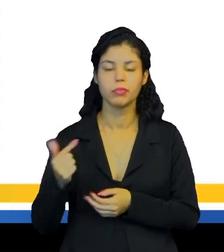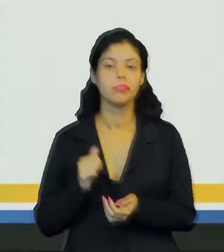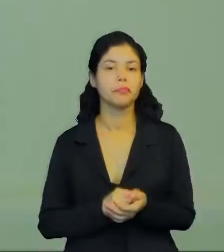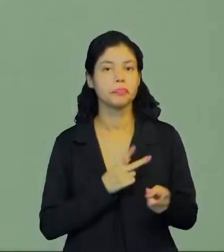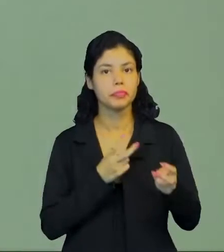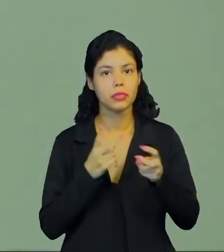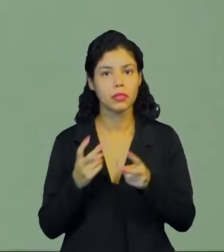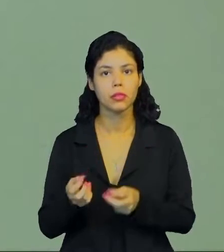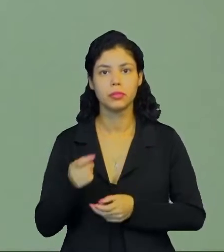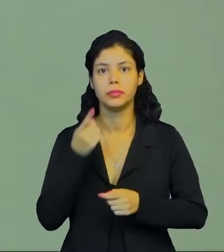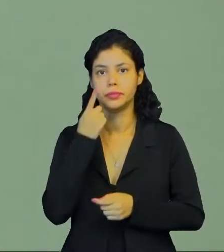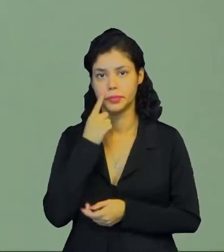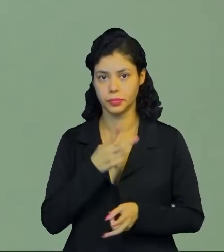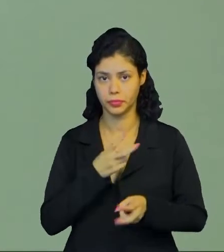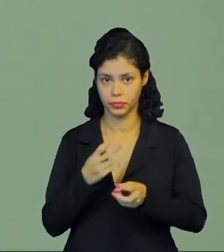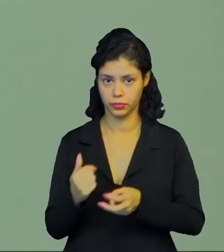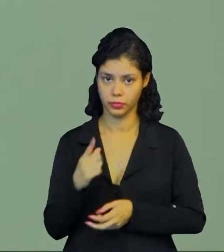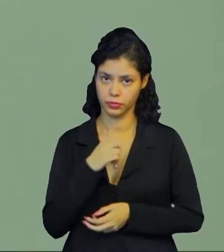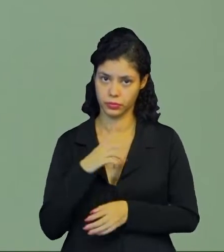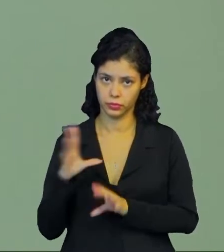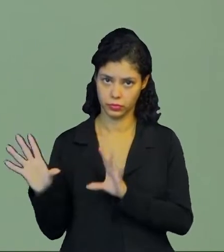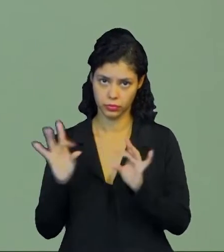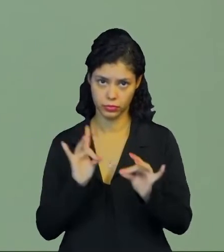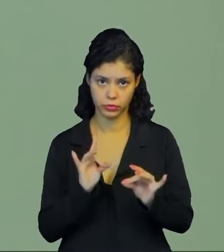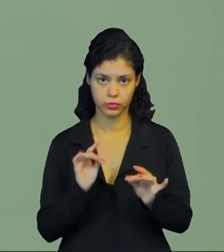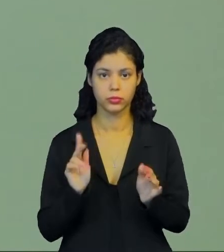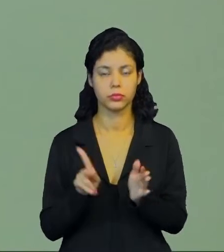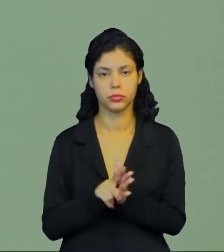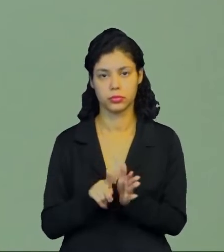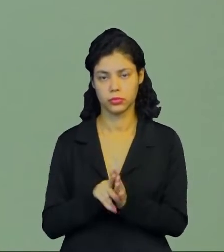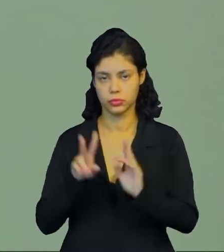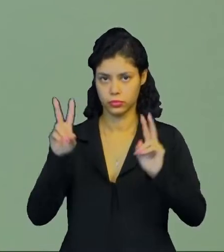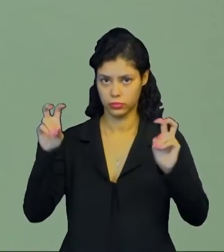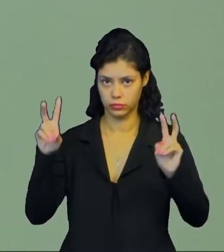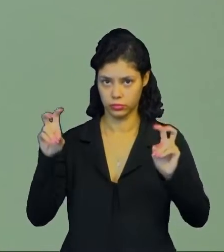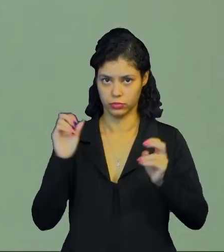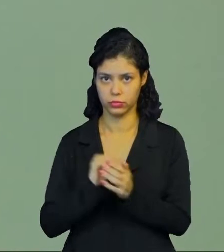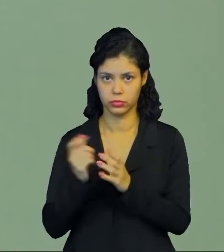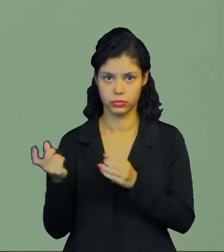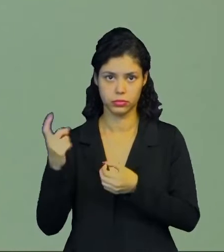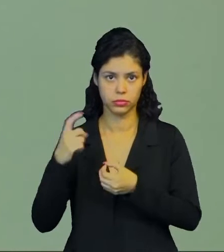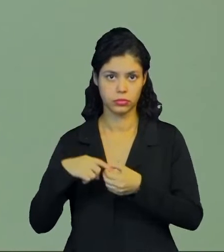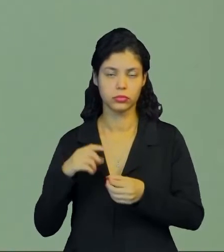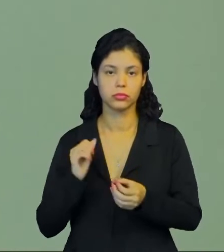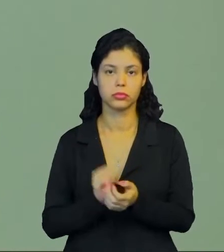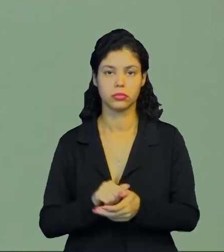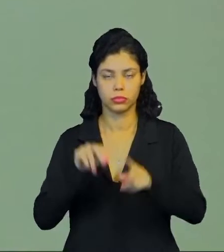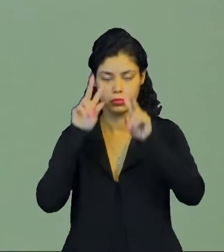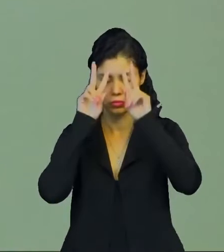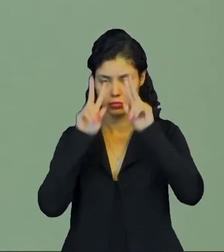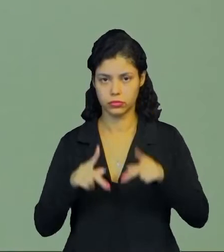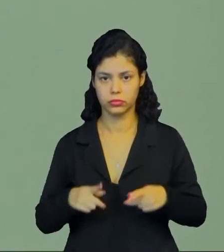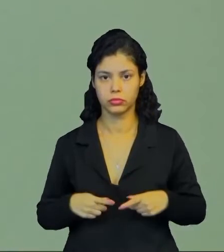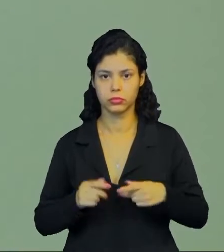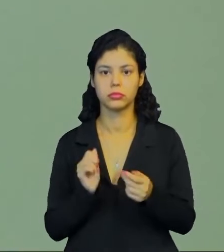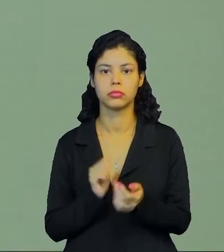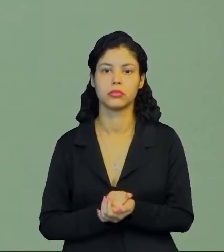pode observar que ele traz em si temas realmente voltados para o ser humano,